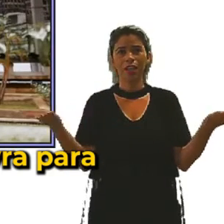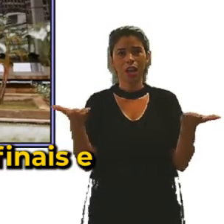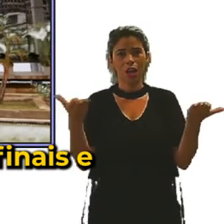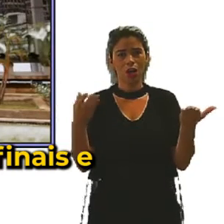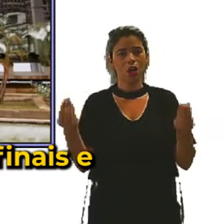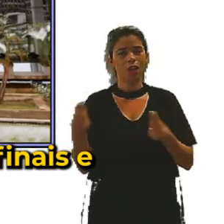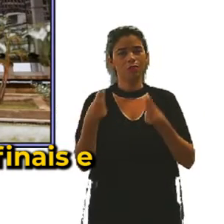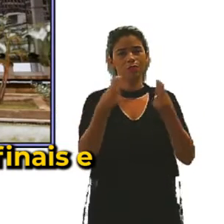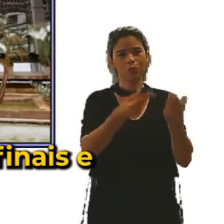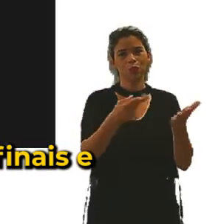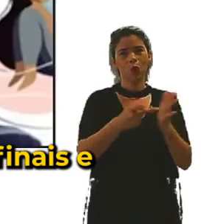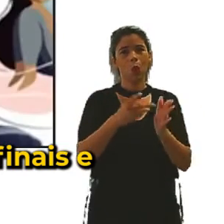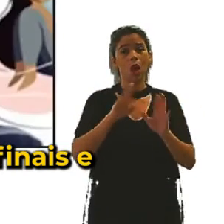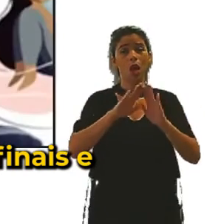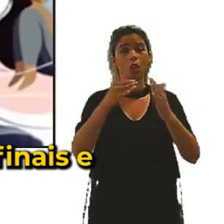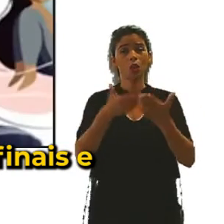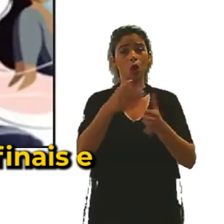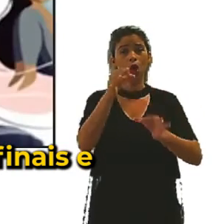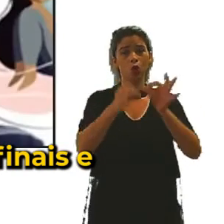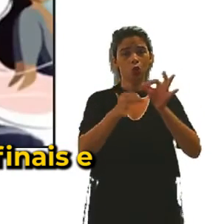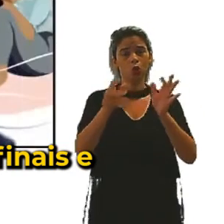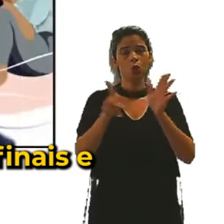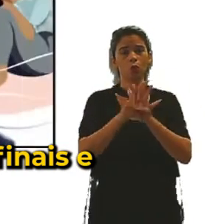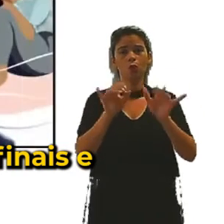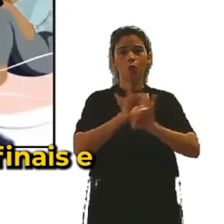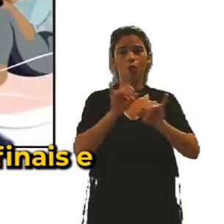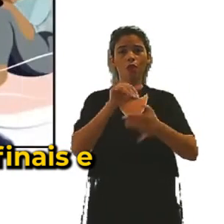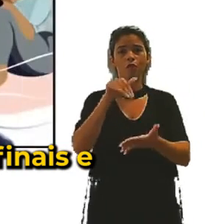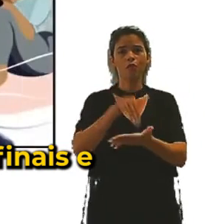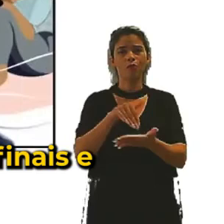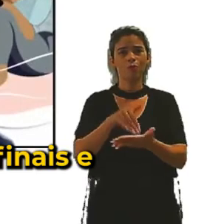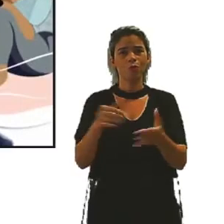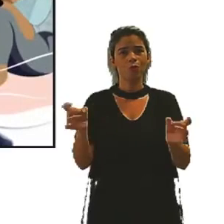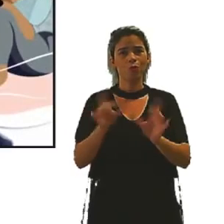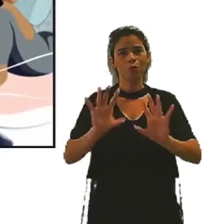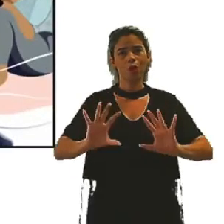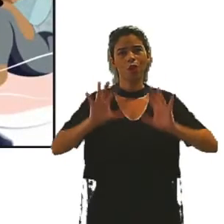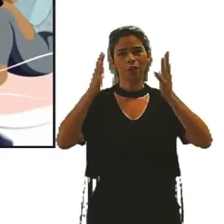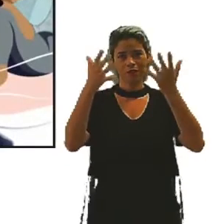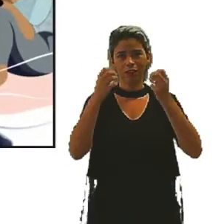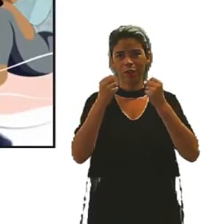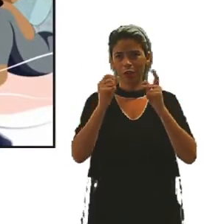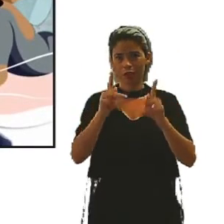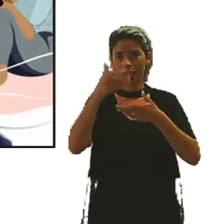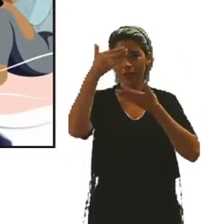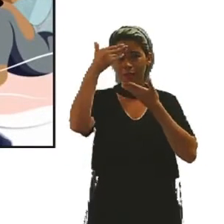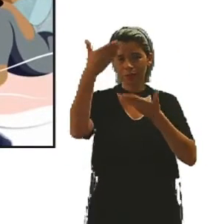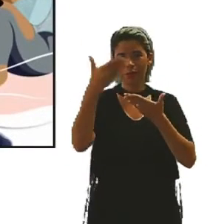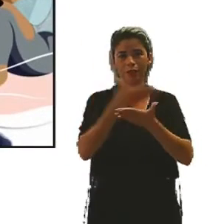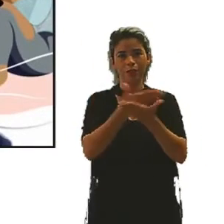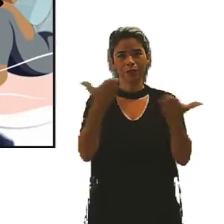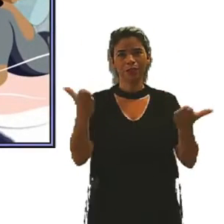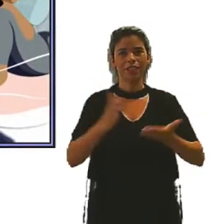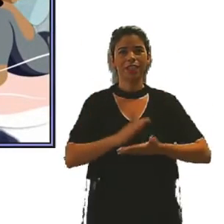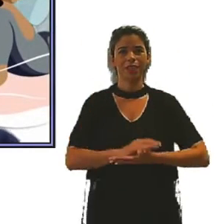para a Escola do Tribunal de Justiça para dar os recados finais e encerrar o presente webinar. Muito obrigado a todos.